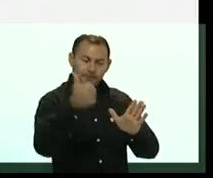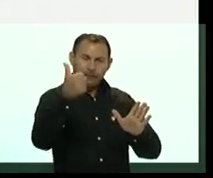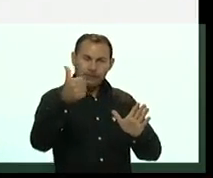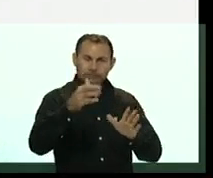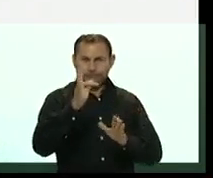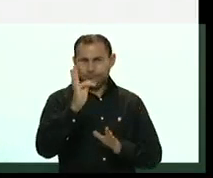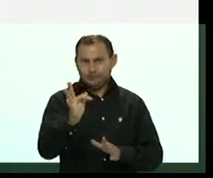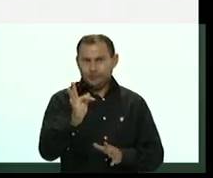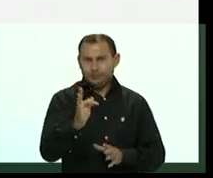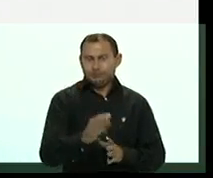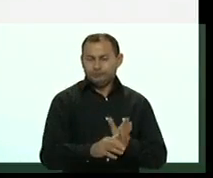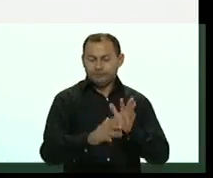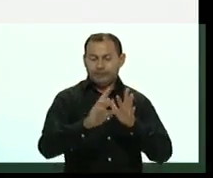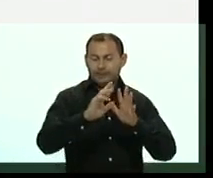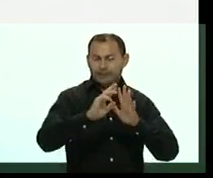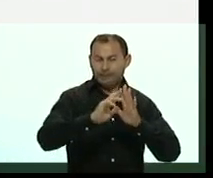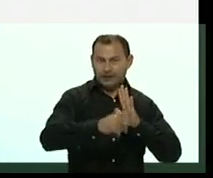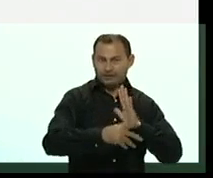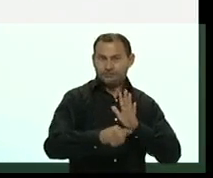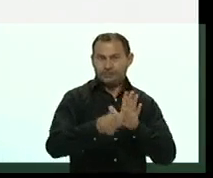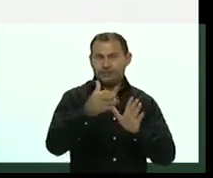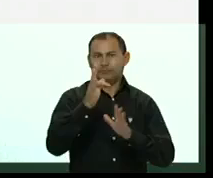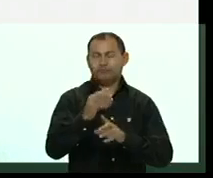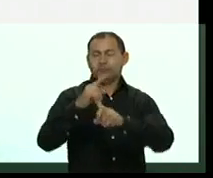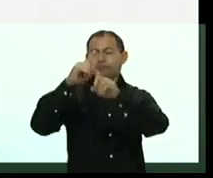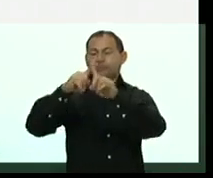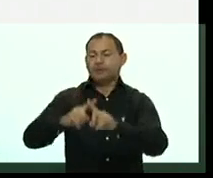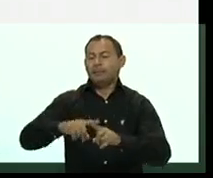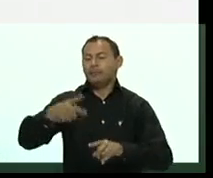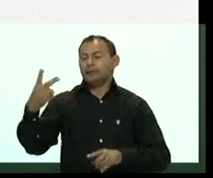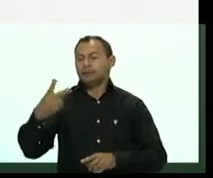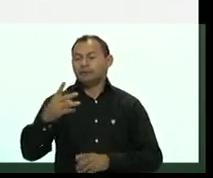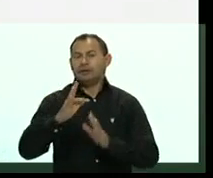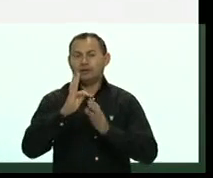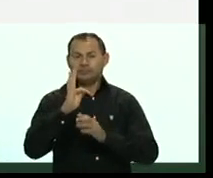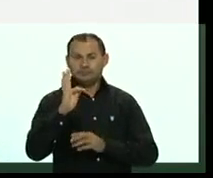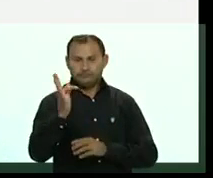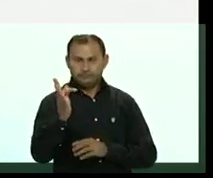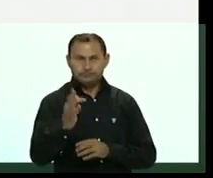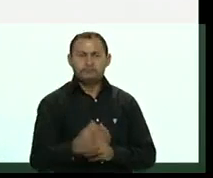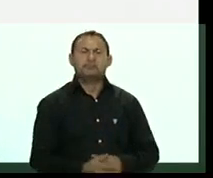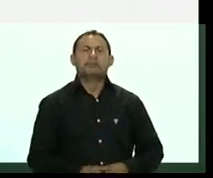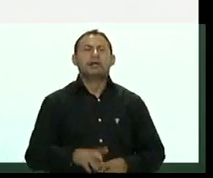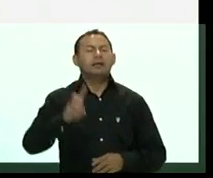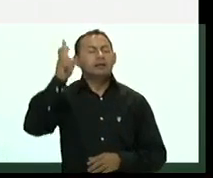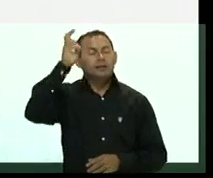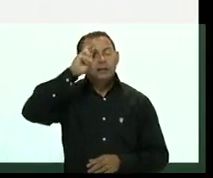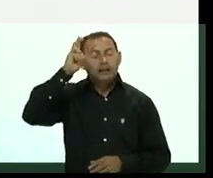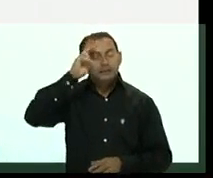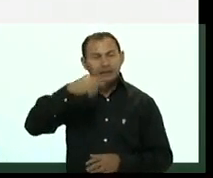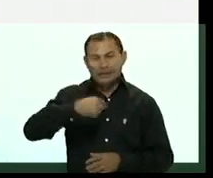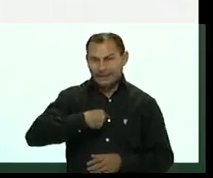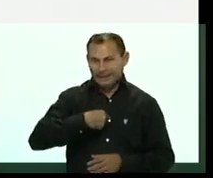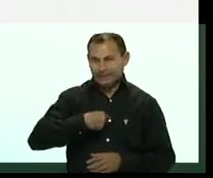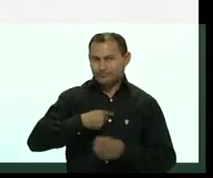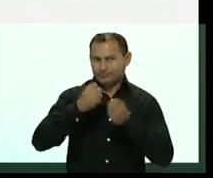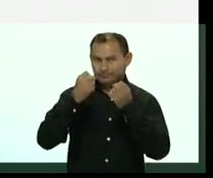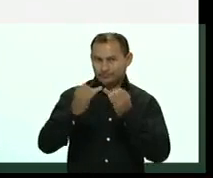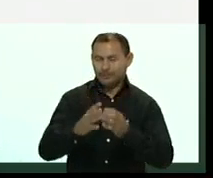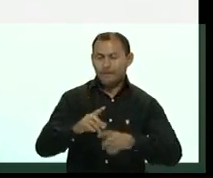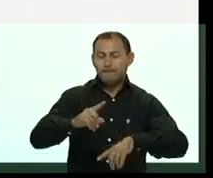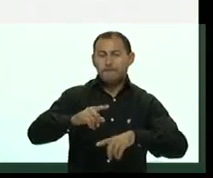primeira função vai ser multiplicada pela segunda função. Lembrem-se disso, se eu estou trabalhando